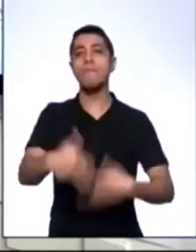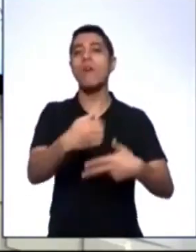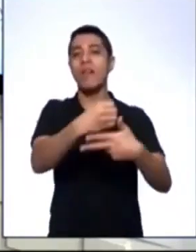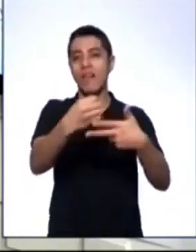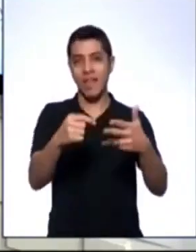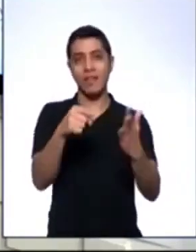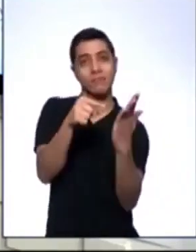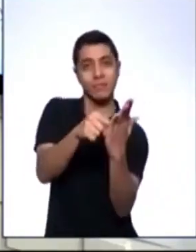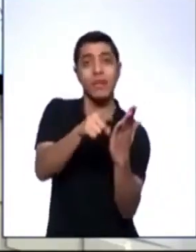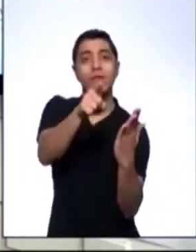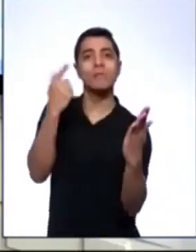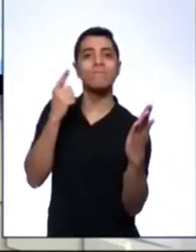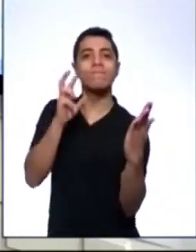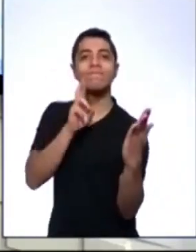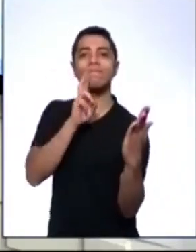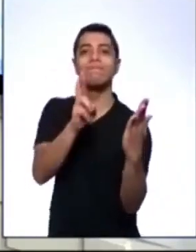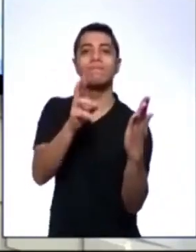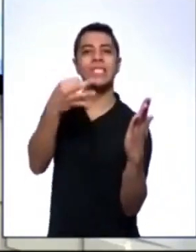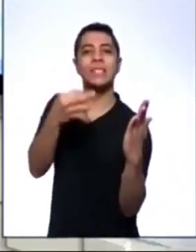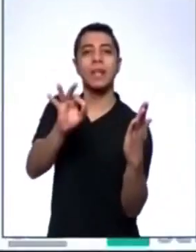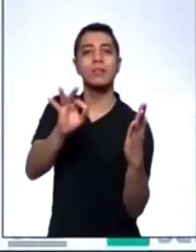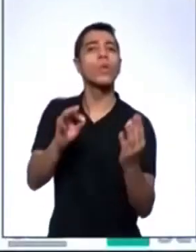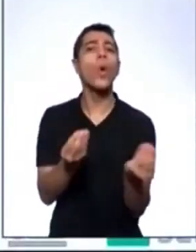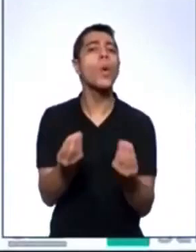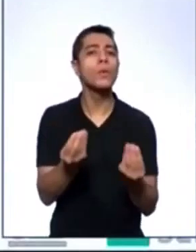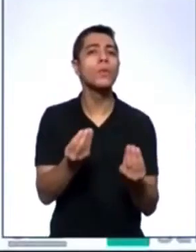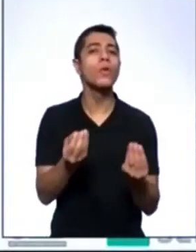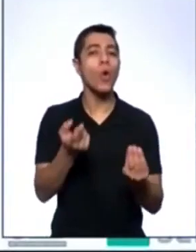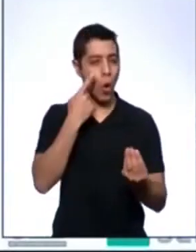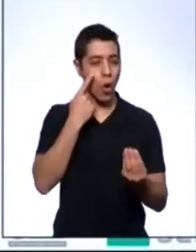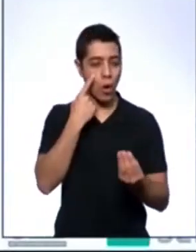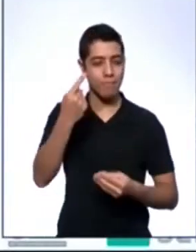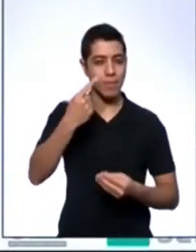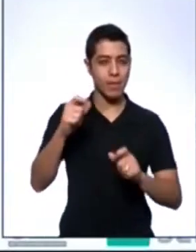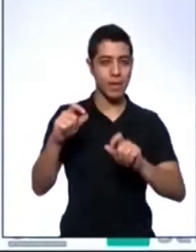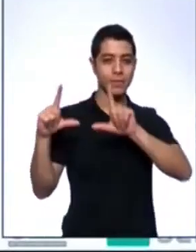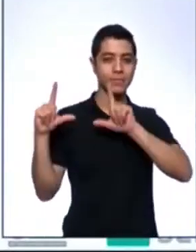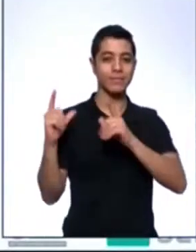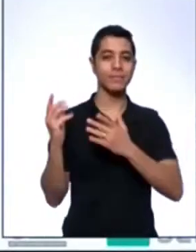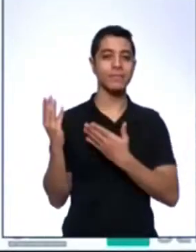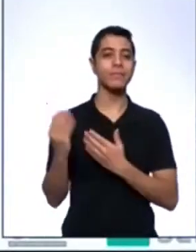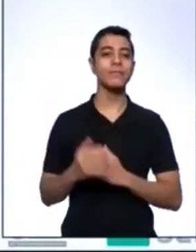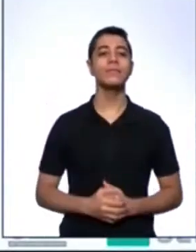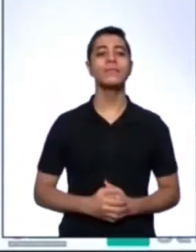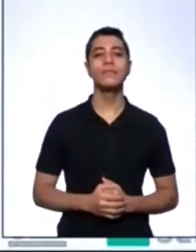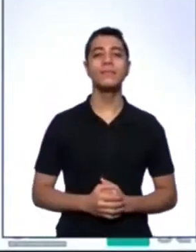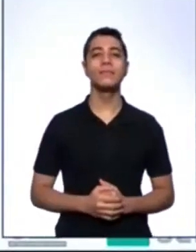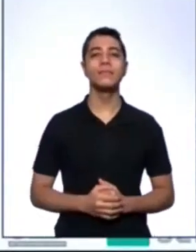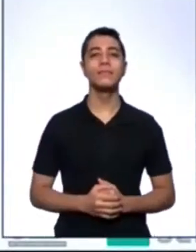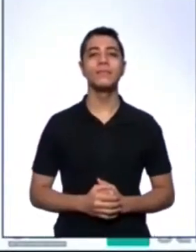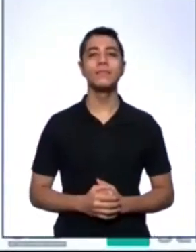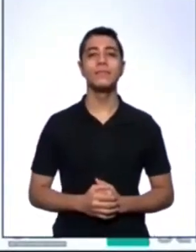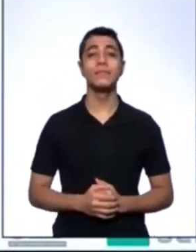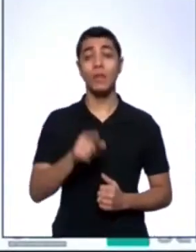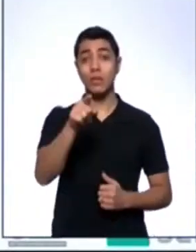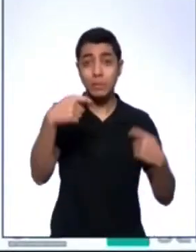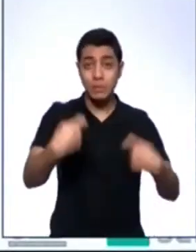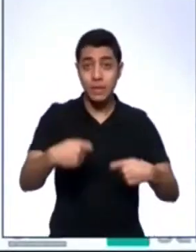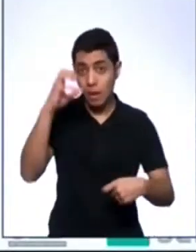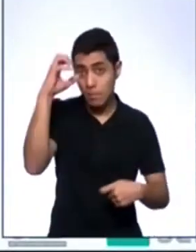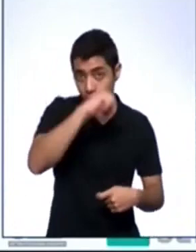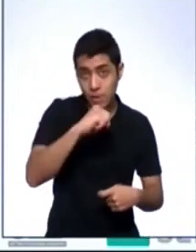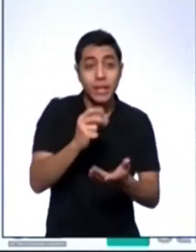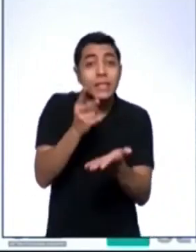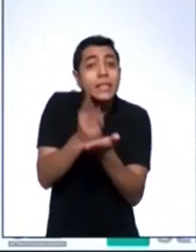Frozen a dor ele tá bom eu vi o este primeiro quadro resumo aprenda aqui toda a função do primeiro grau